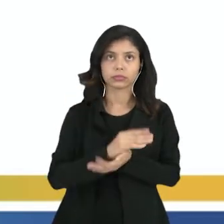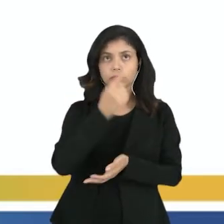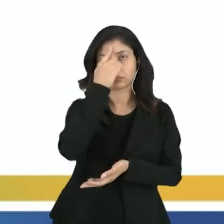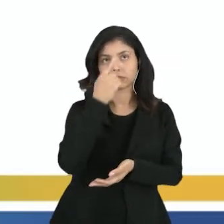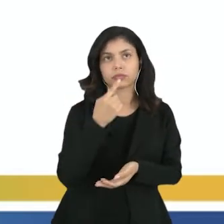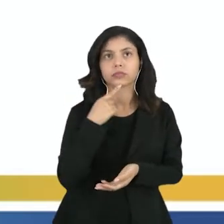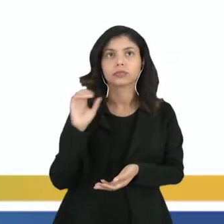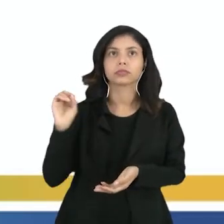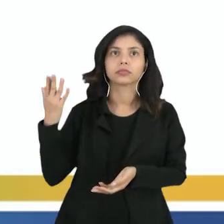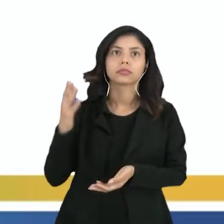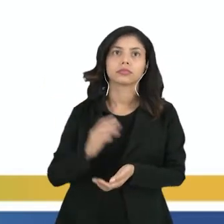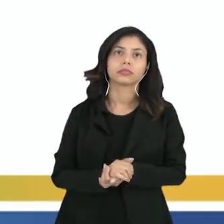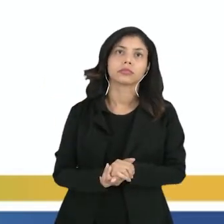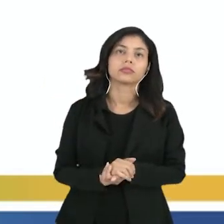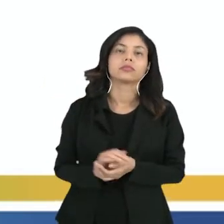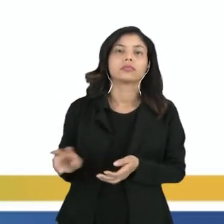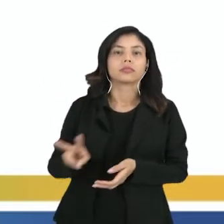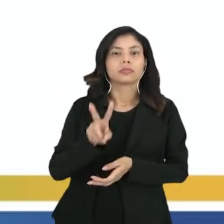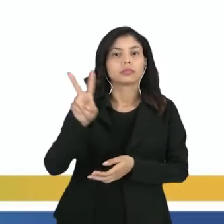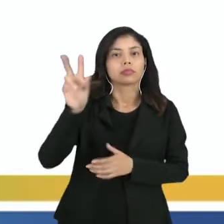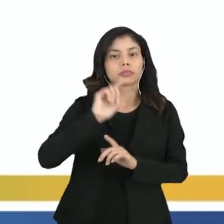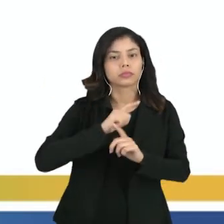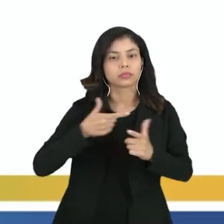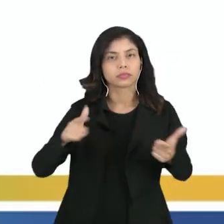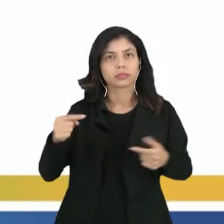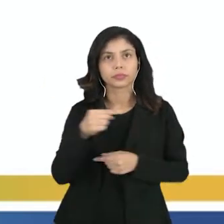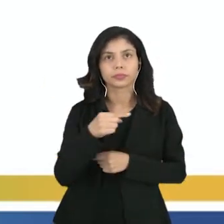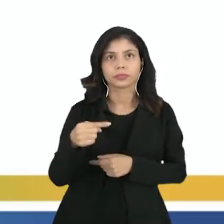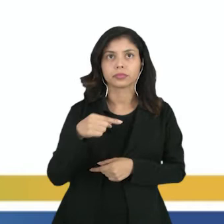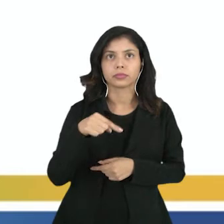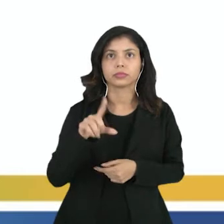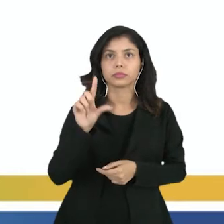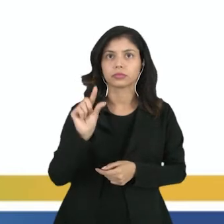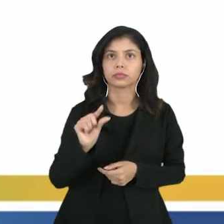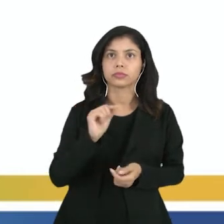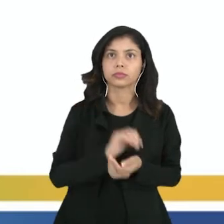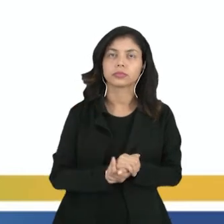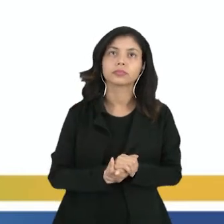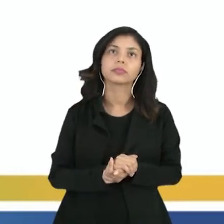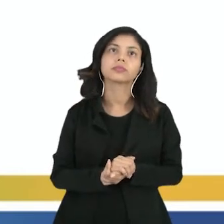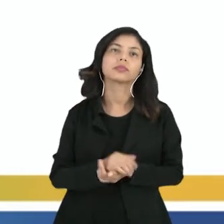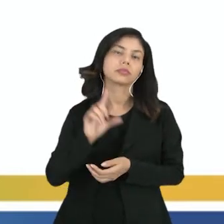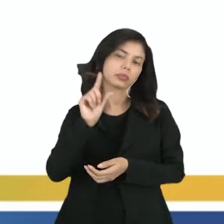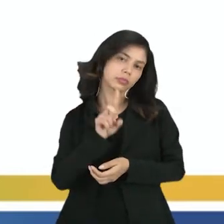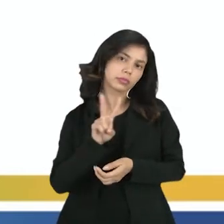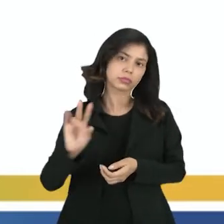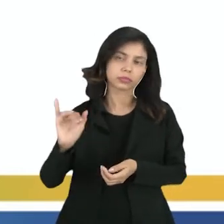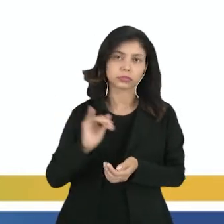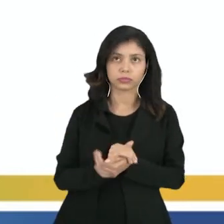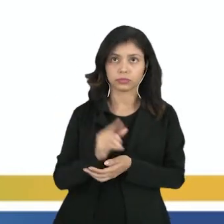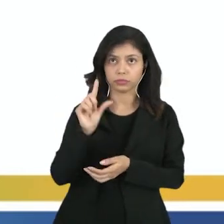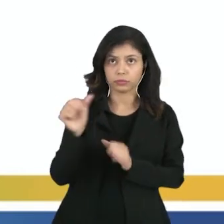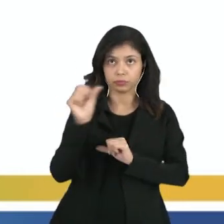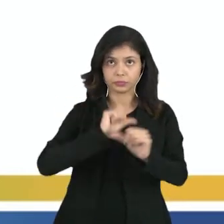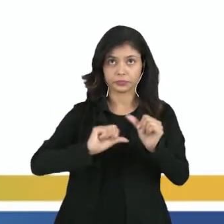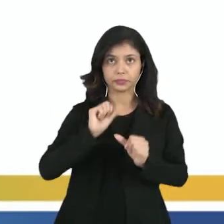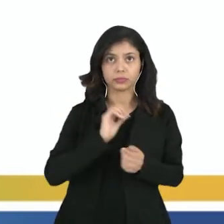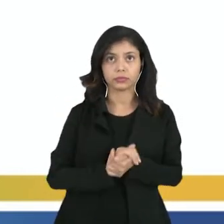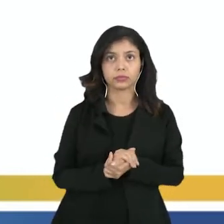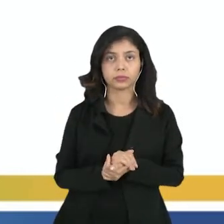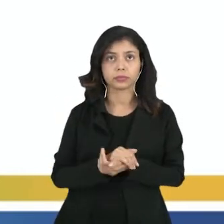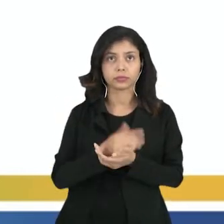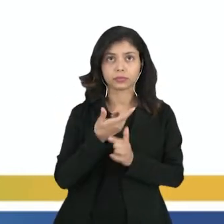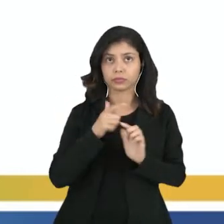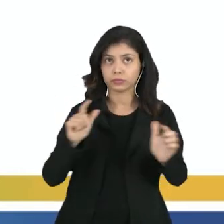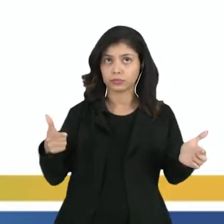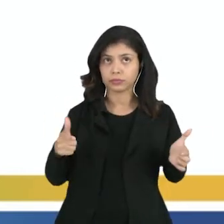aconteceu? Um valor maior, menos 1, foi para um valor menor. Aconteceu o inverso. Ó. Eu aumentei